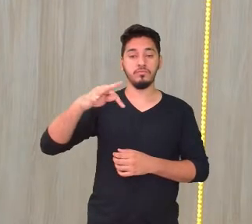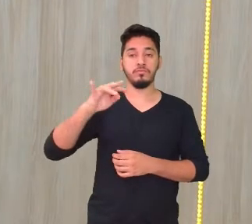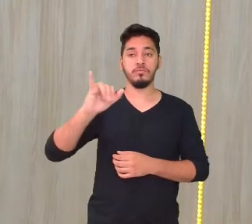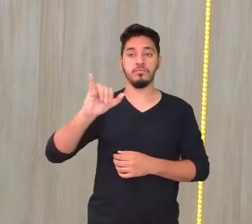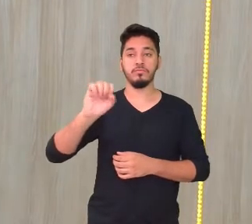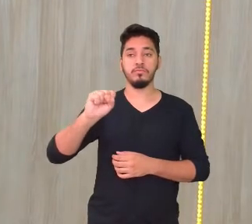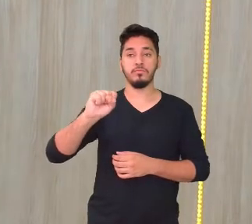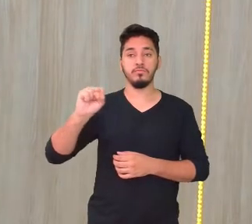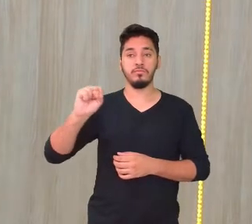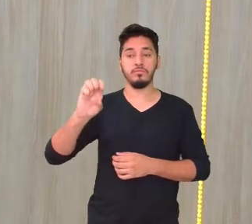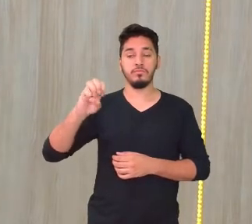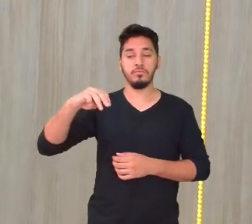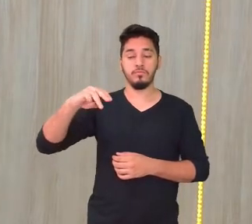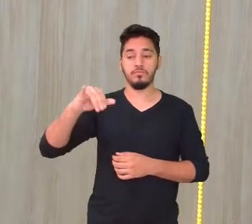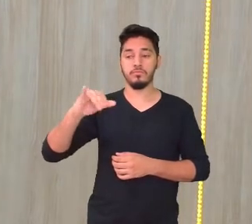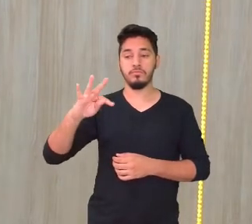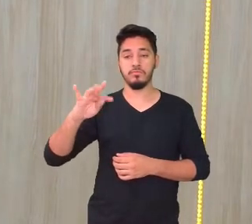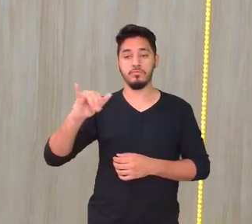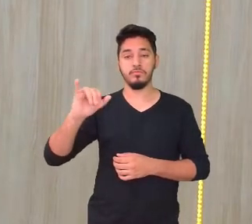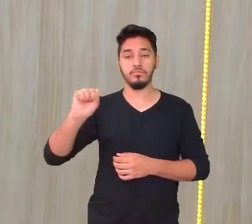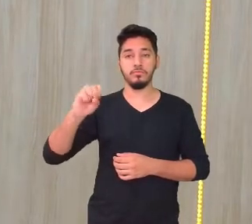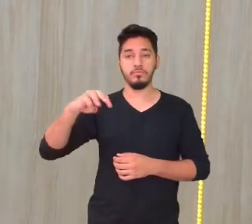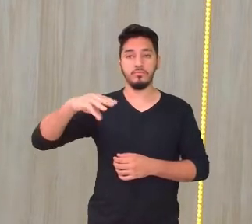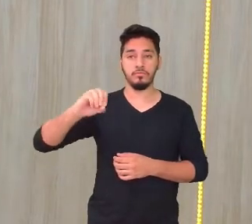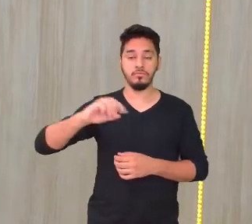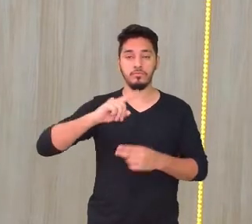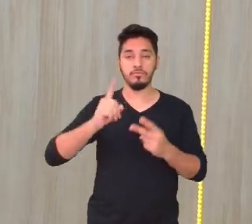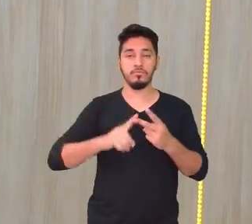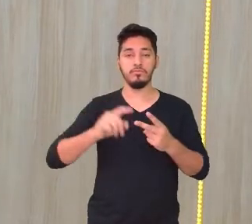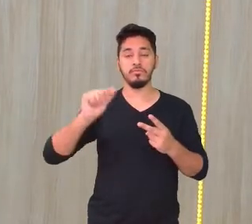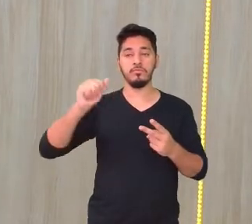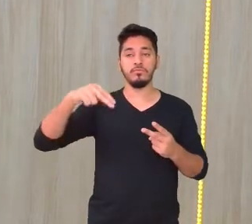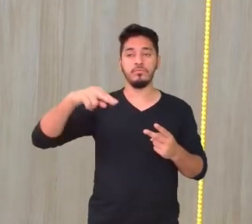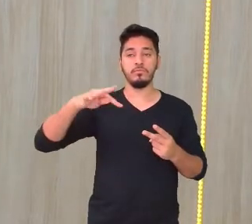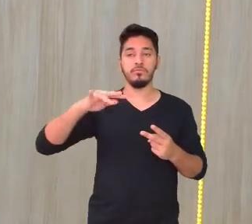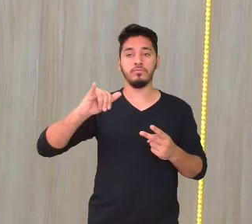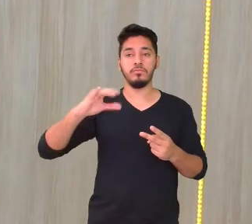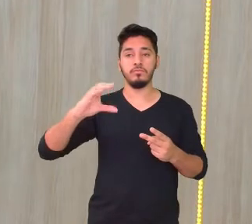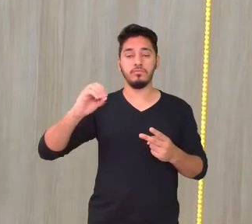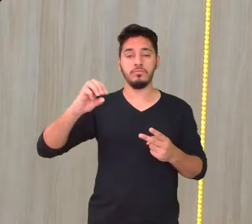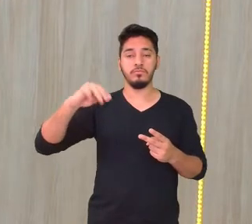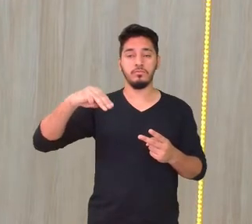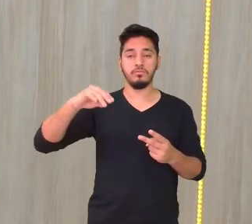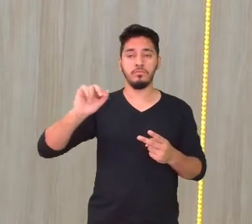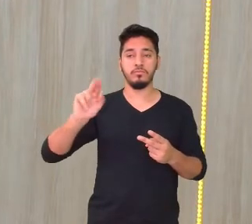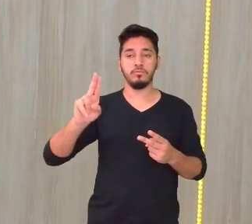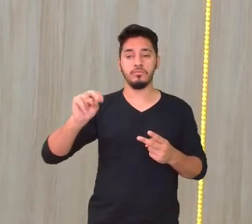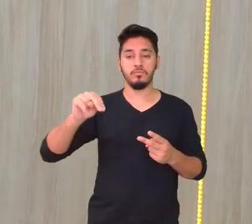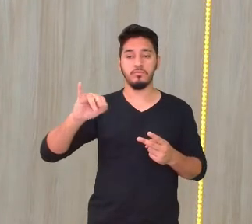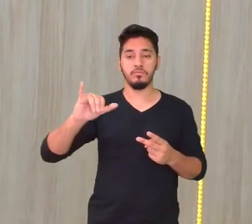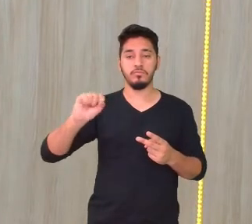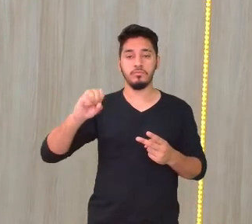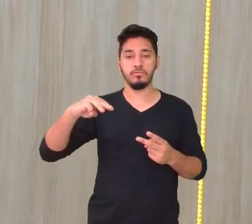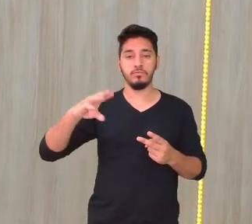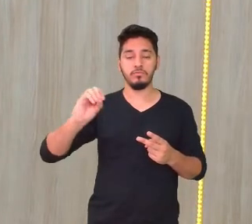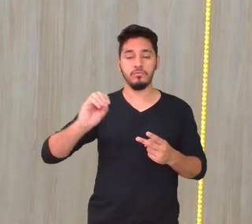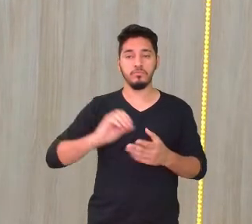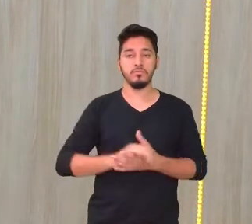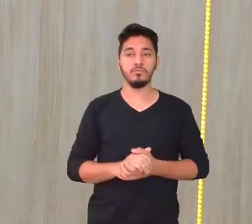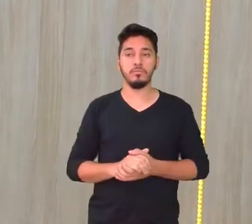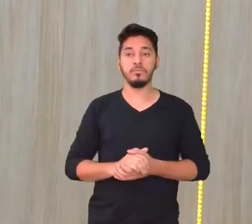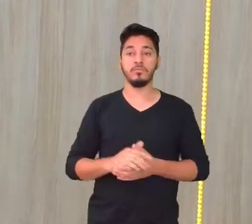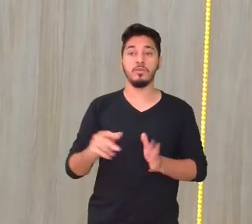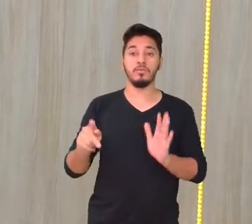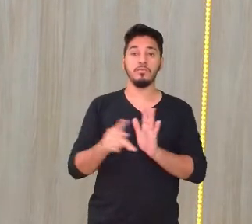a ideia, né, da Alemanha, por exemplo, né, a Alemanha nazista, né, de a